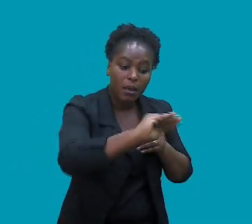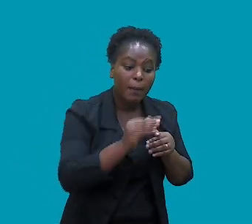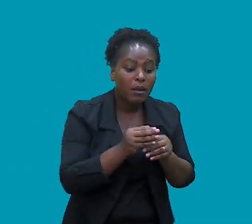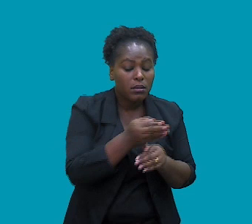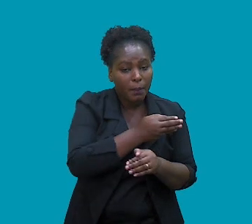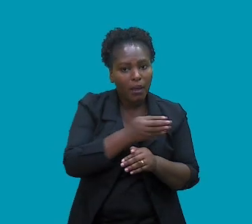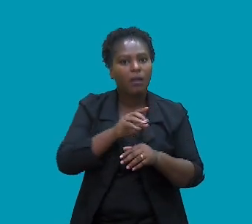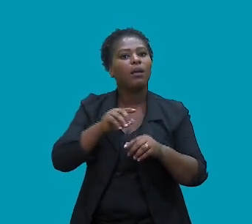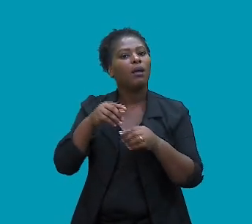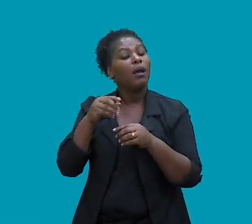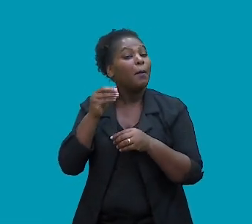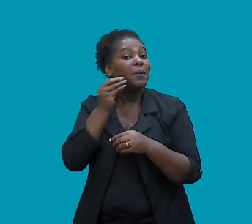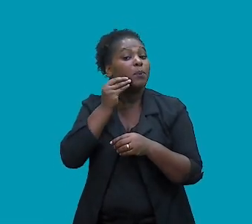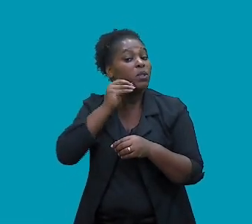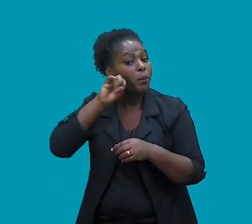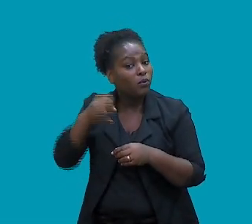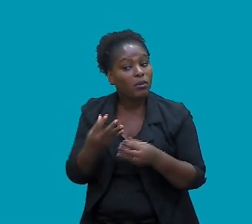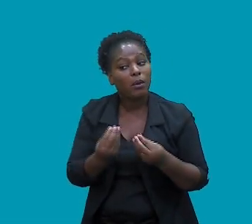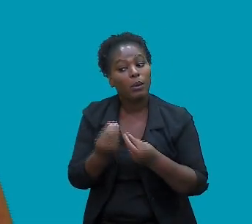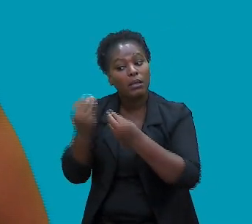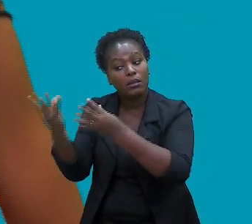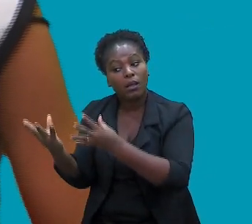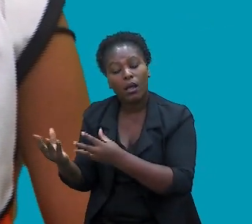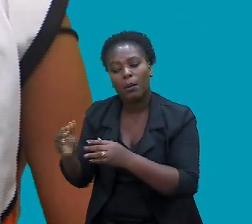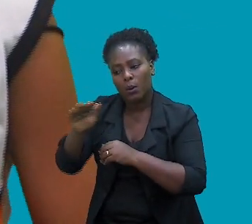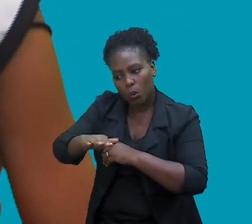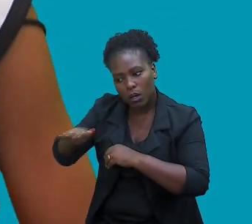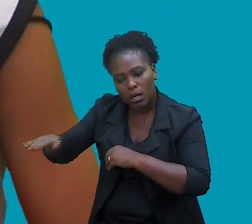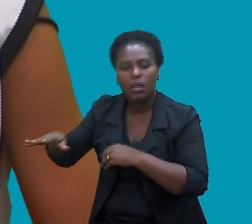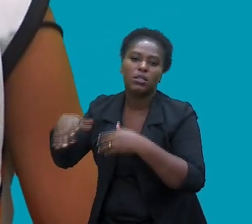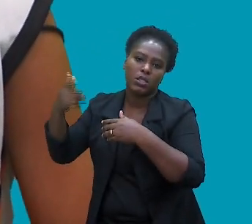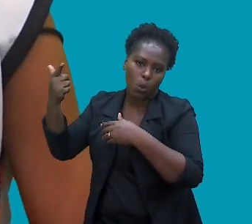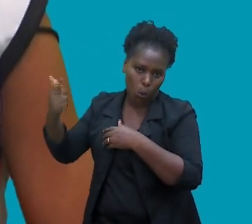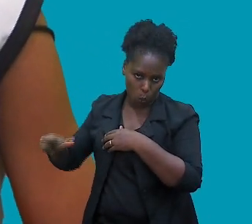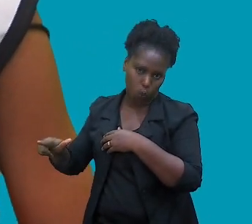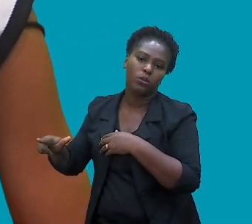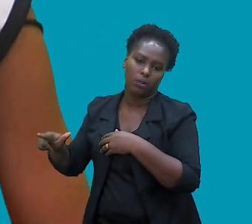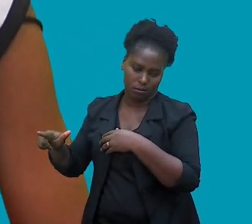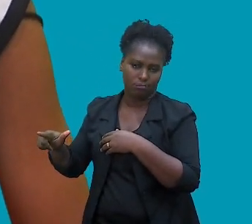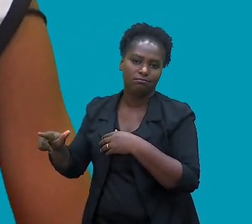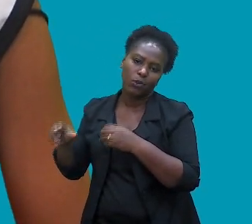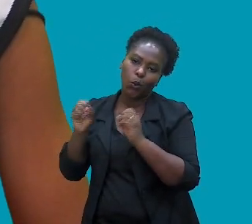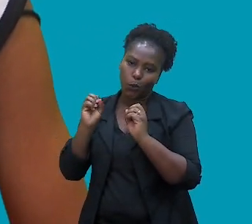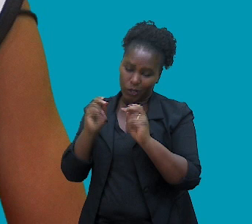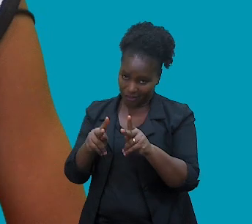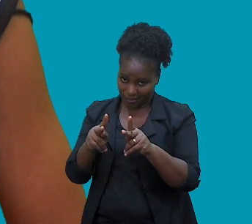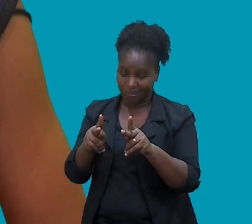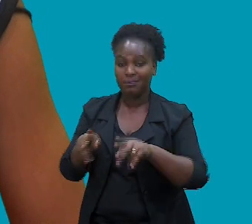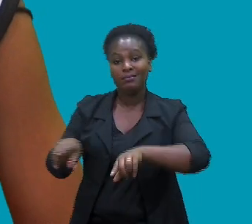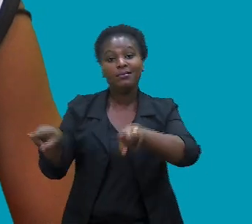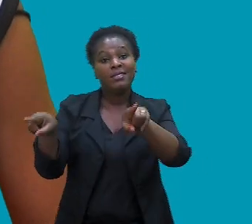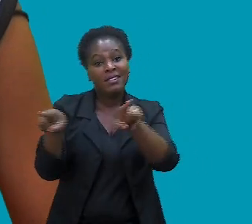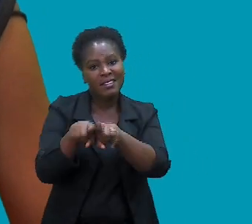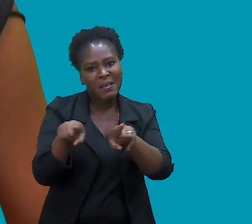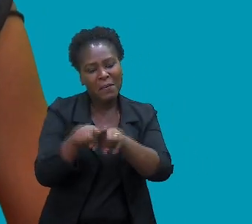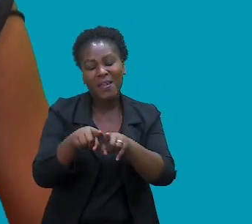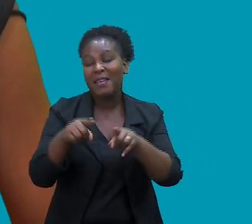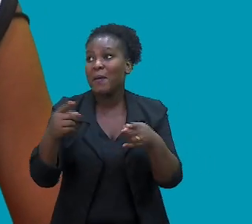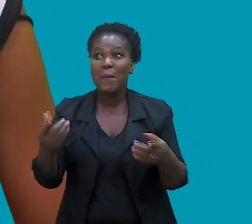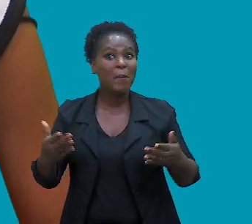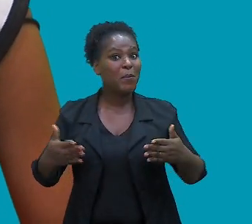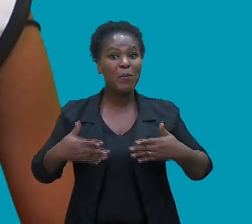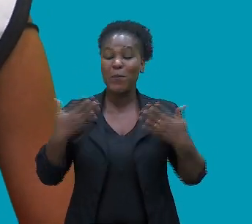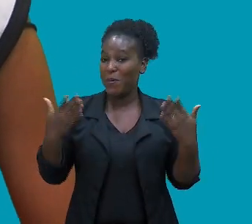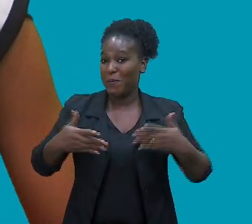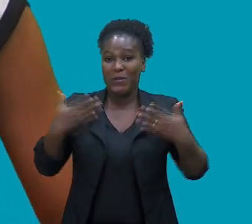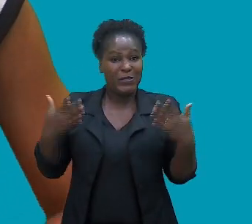ser aproveitado por outras crianças. Hora de desapegar! Além de ser divertido e deixar